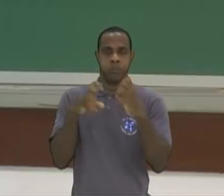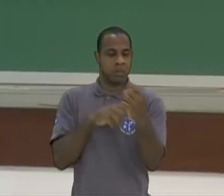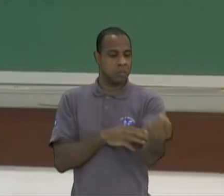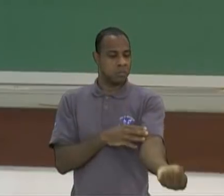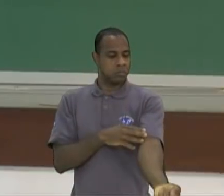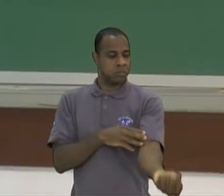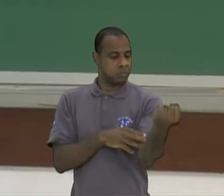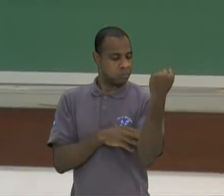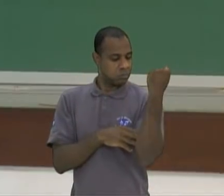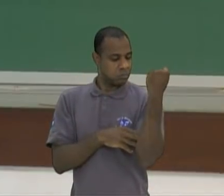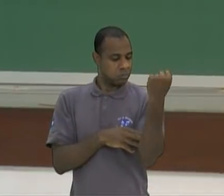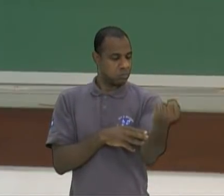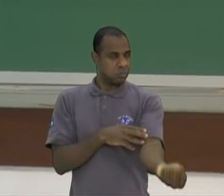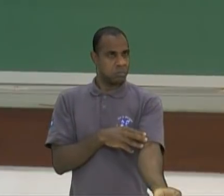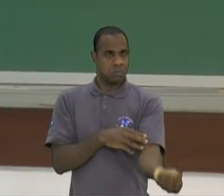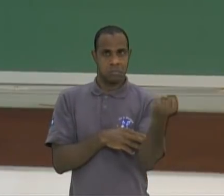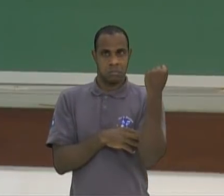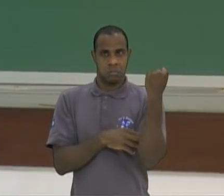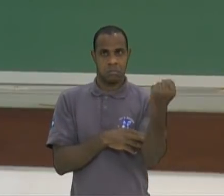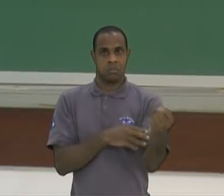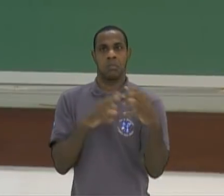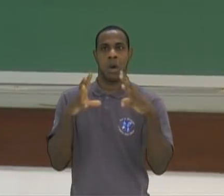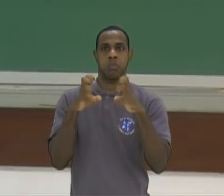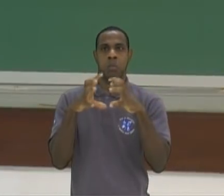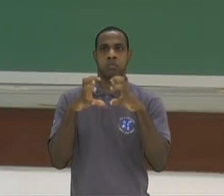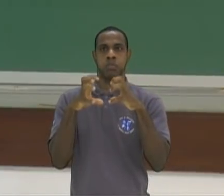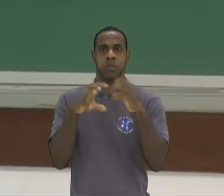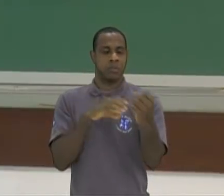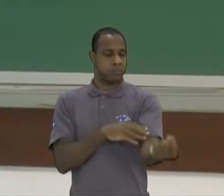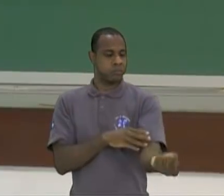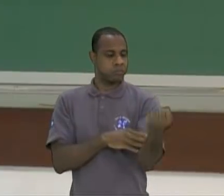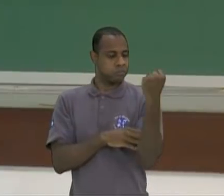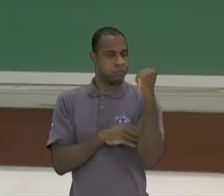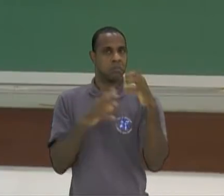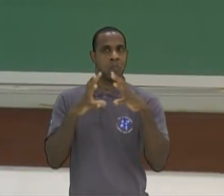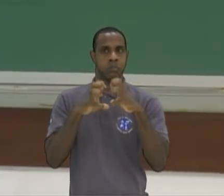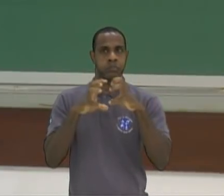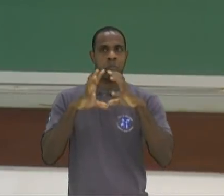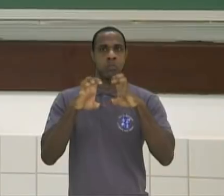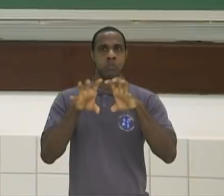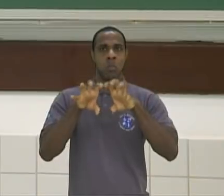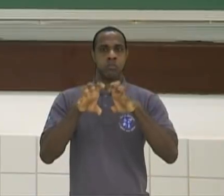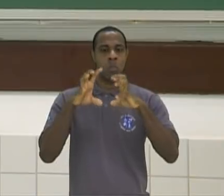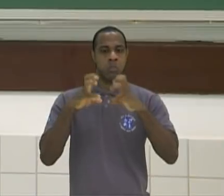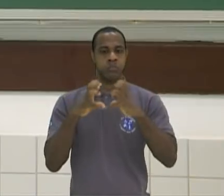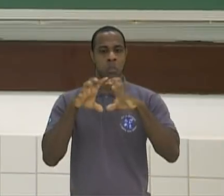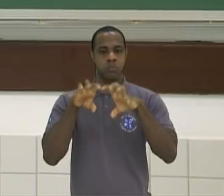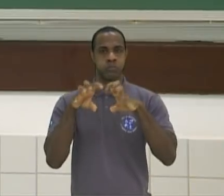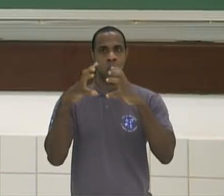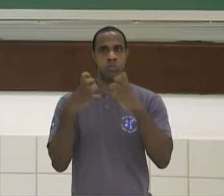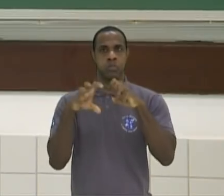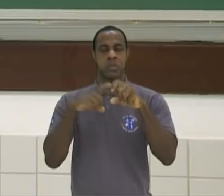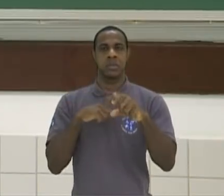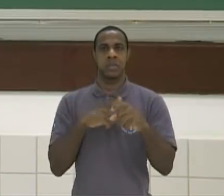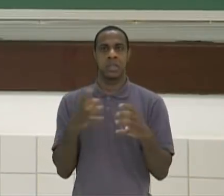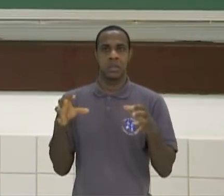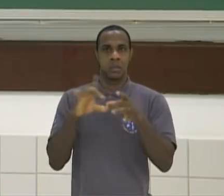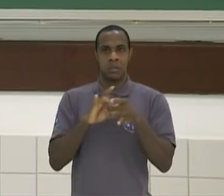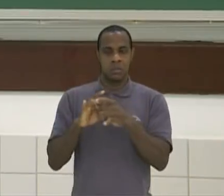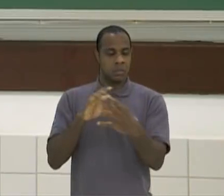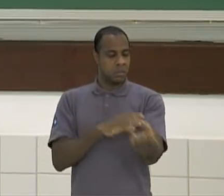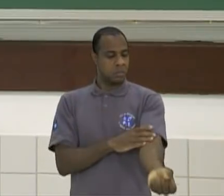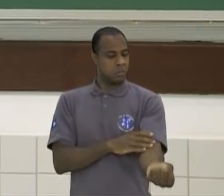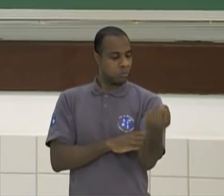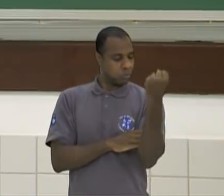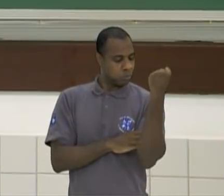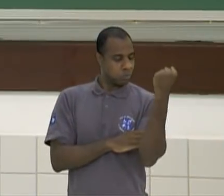tríceps ativou, né? O bíceps relaxou. Então, o movimento justamente é o contrário, né? Há esta harmonia, esta fala dentro do corpo